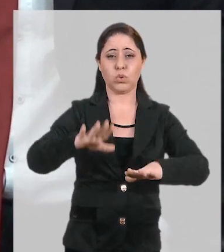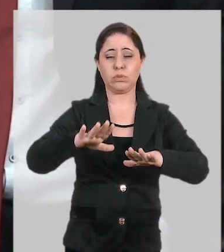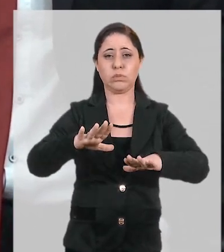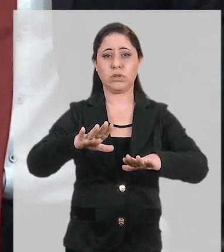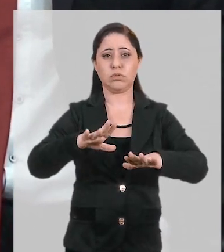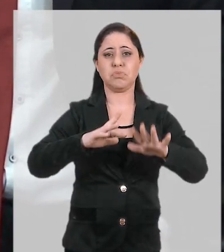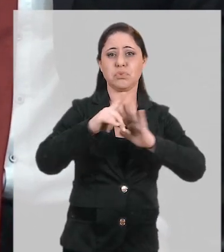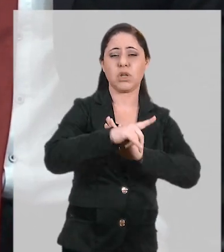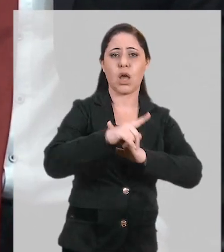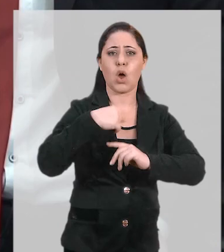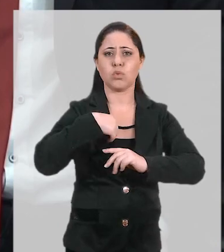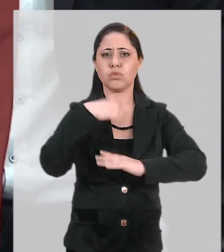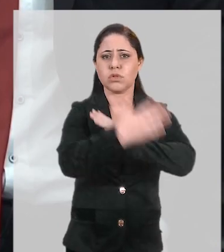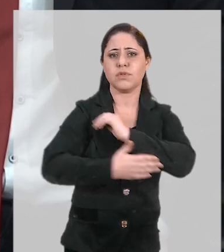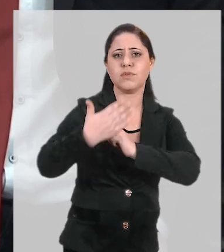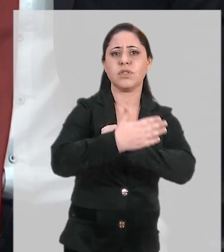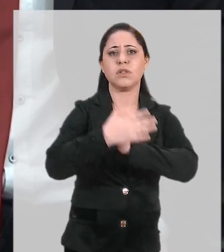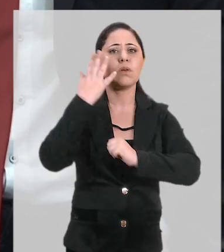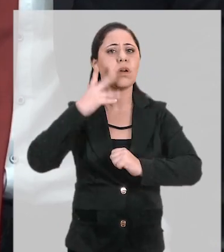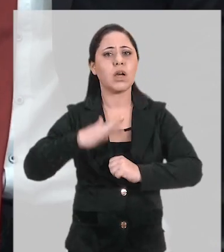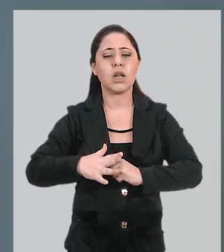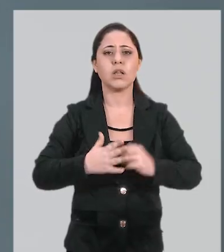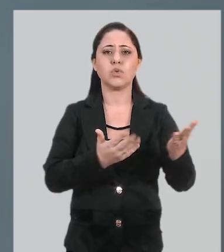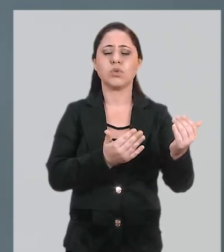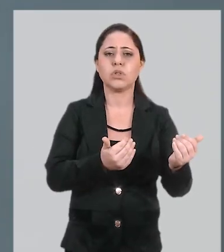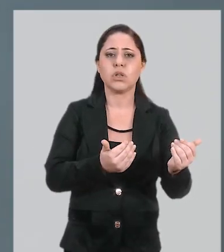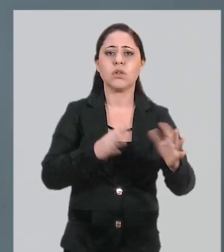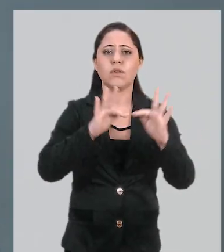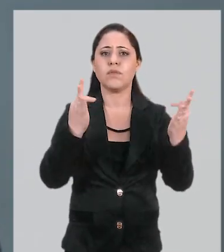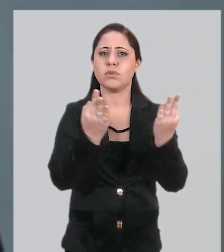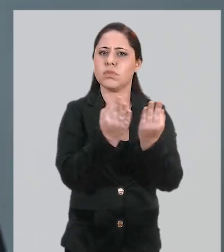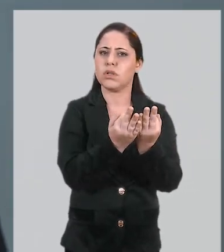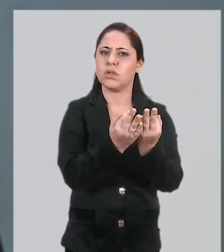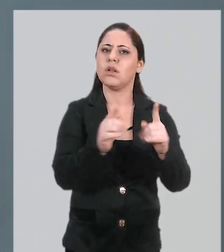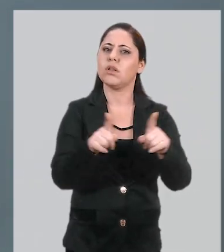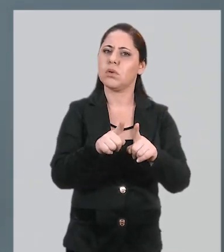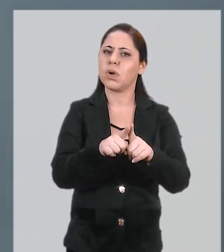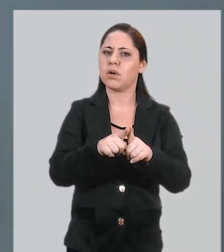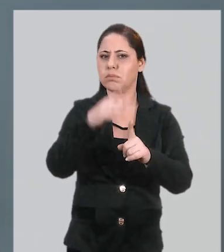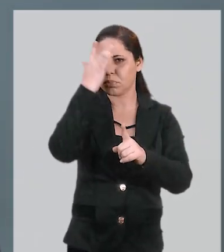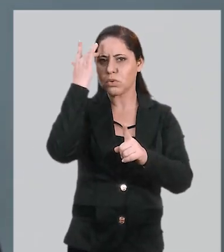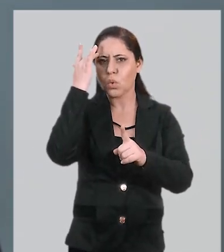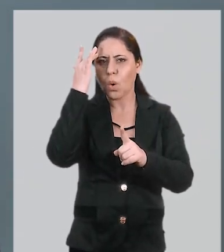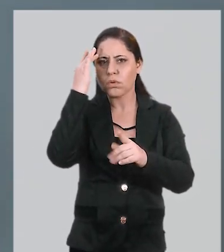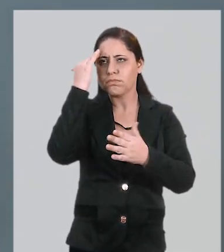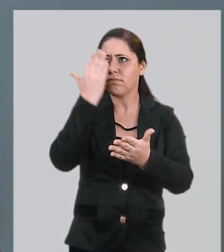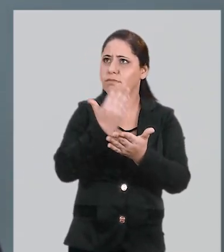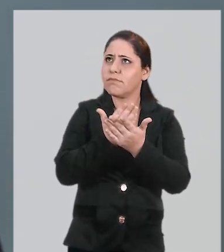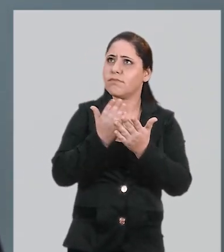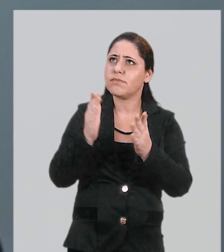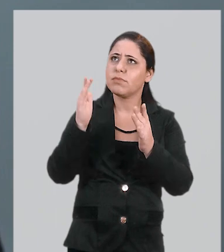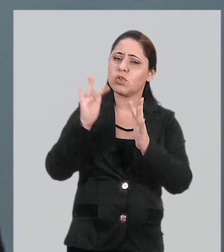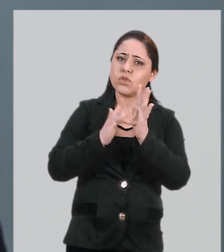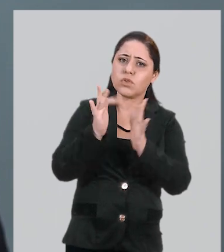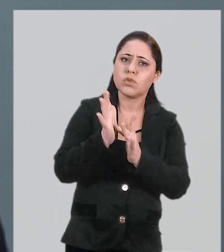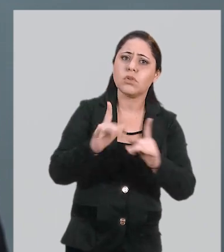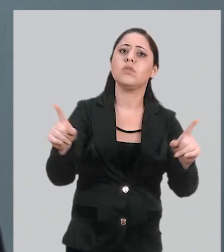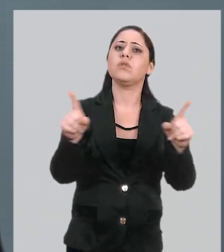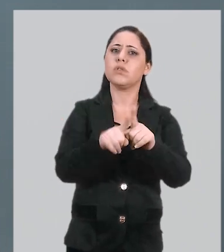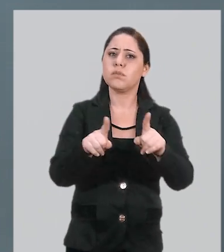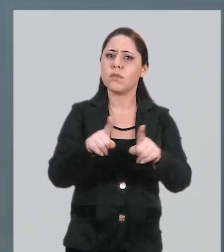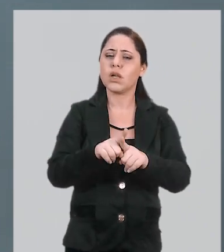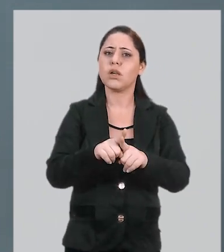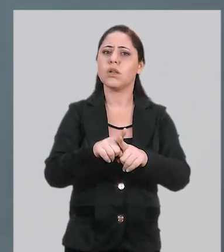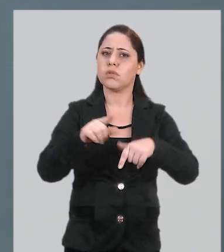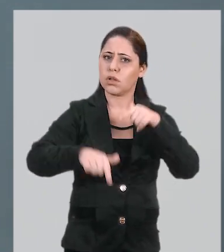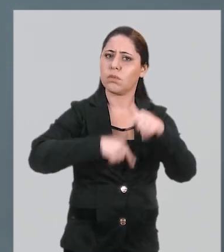atuo aqui em defesa da criança e do adolescente, em defesa da família, dos princípios cristãos. São as minhas bandeiras de atuação como parlamentar. Mas eu atuo também